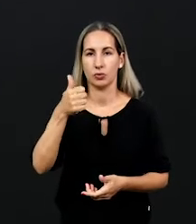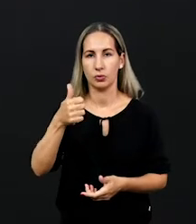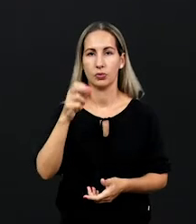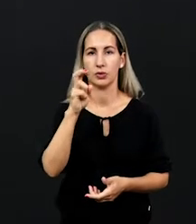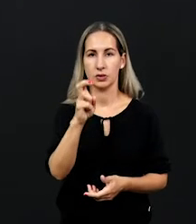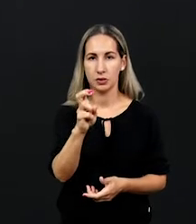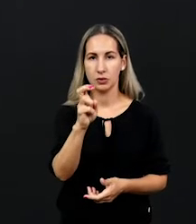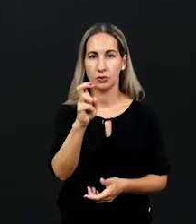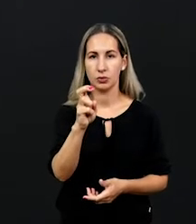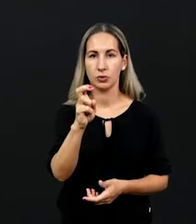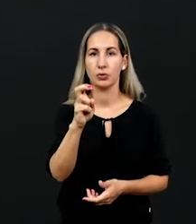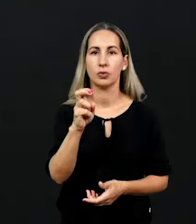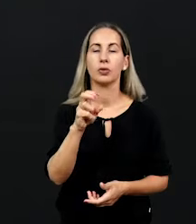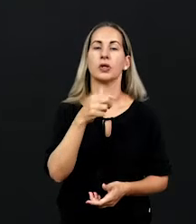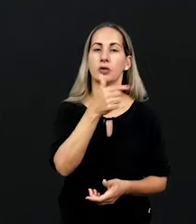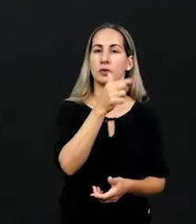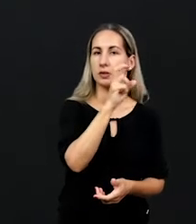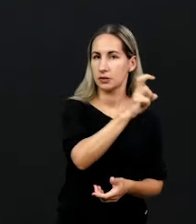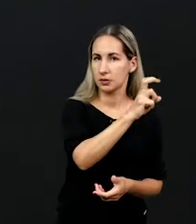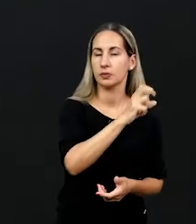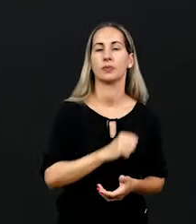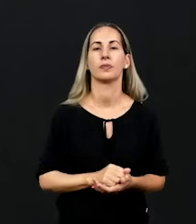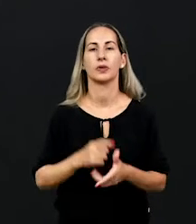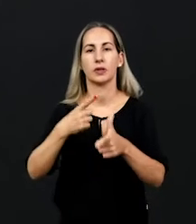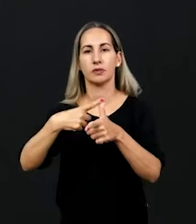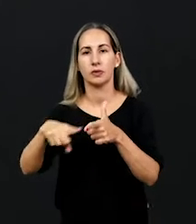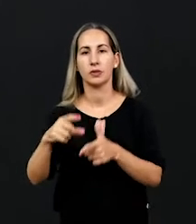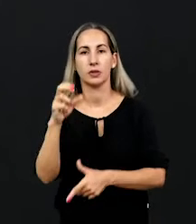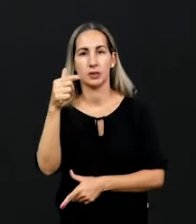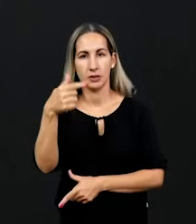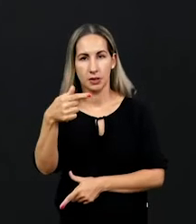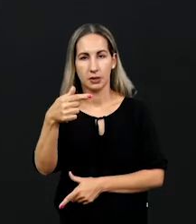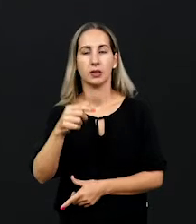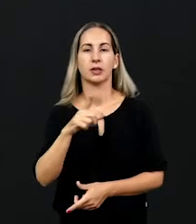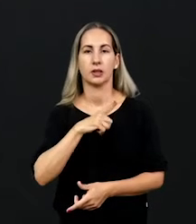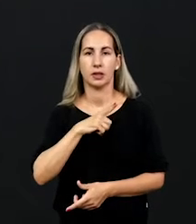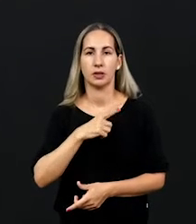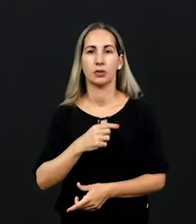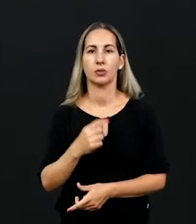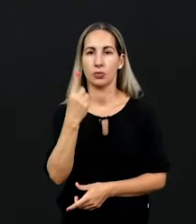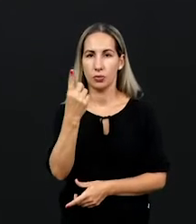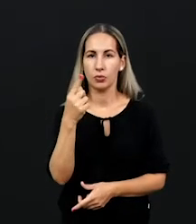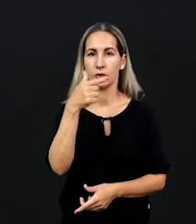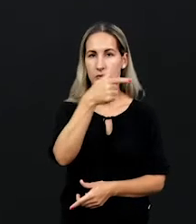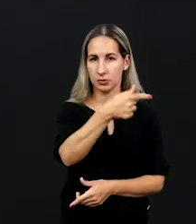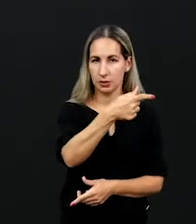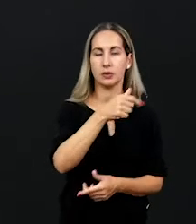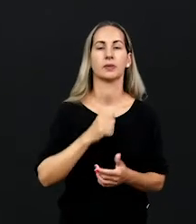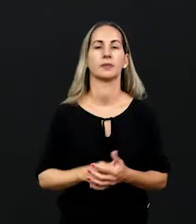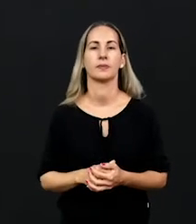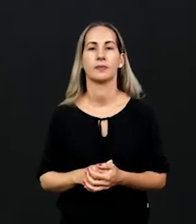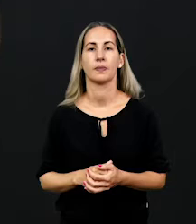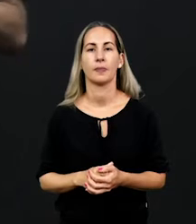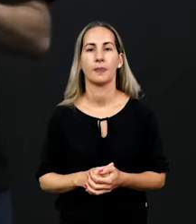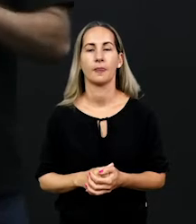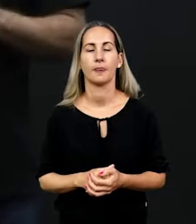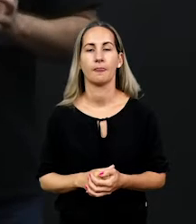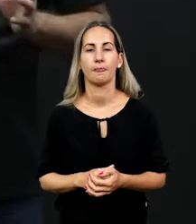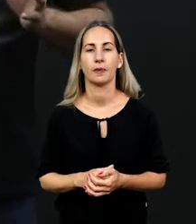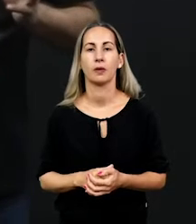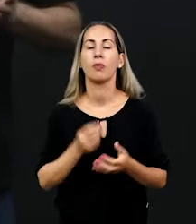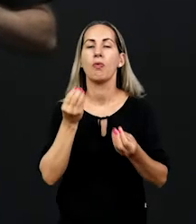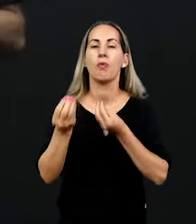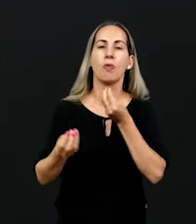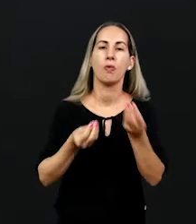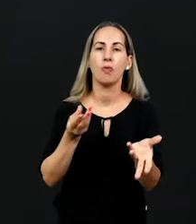1, 5 e o 25. Divisores de 7, eu tenho o 1 e o 7. Gente, como